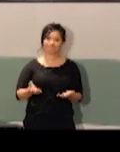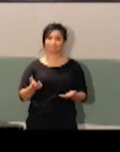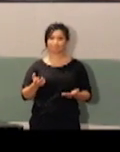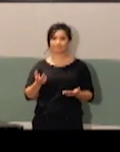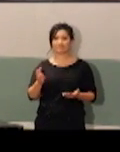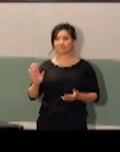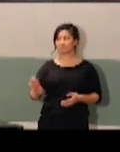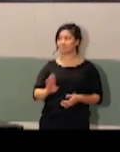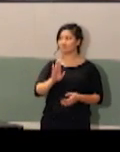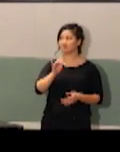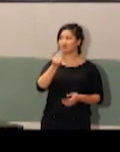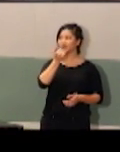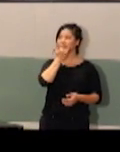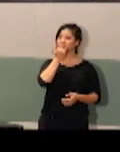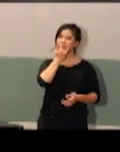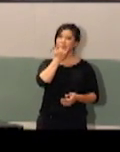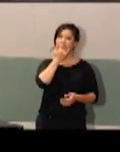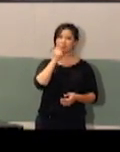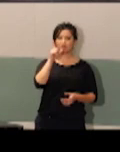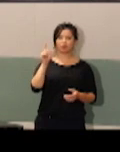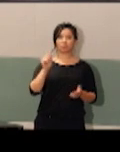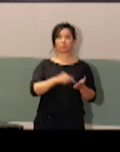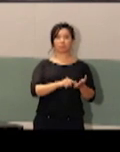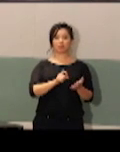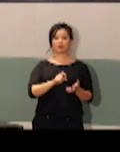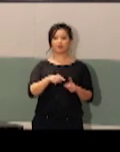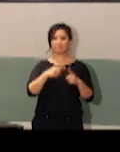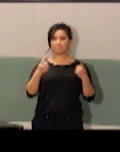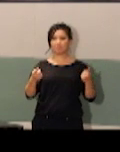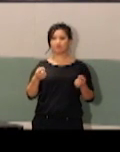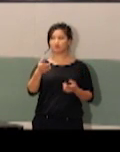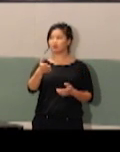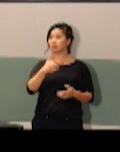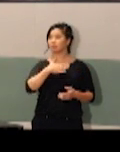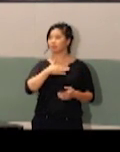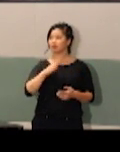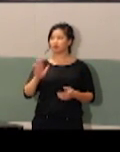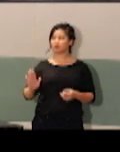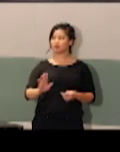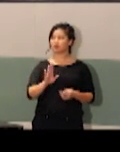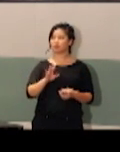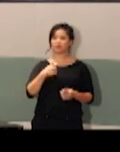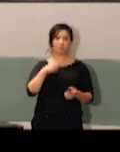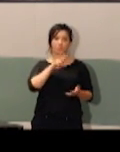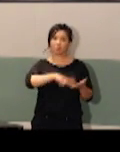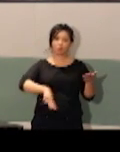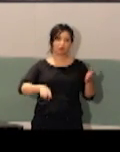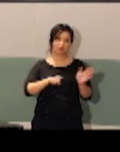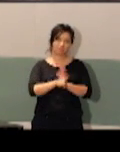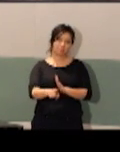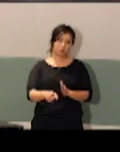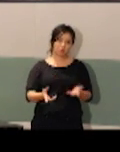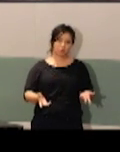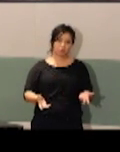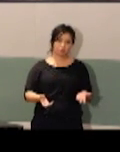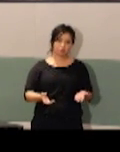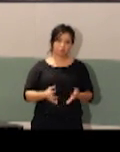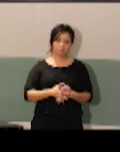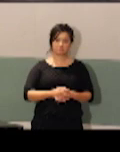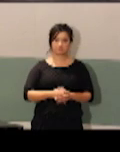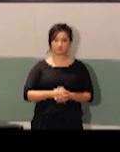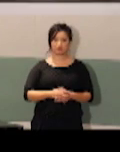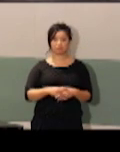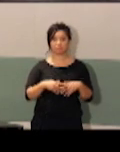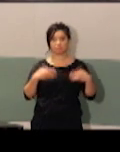aqui o cronômetro e o meu assessor veio me dizer que eu, infelizmente, não li ao senhor toda a pergunta. Então,